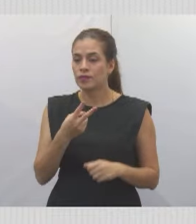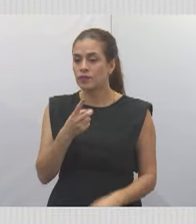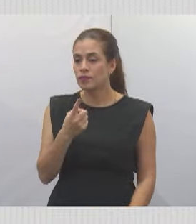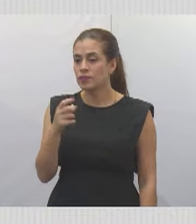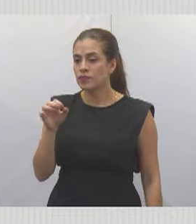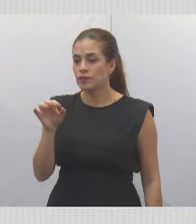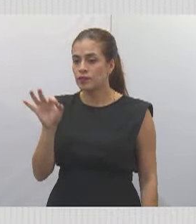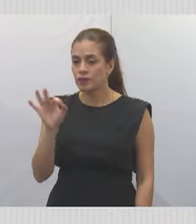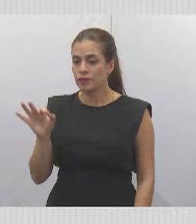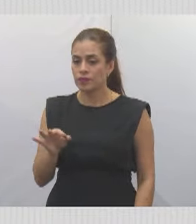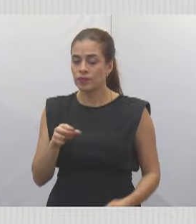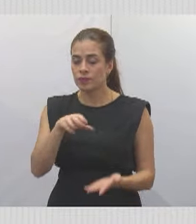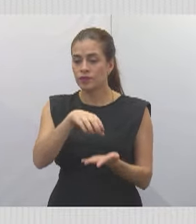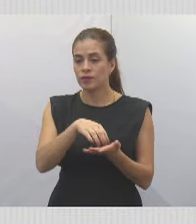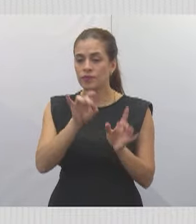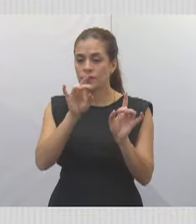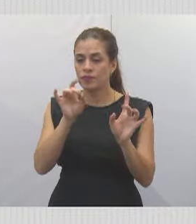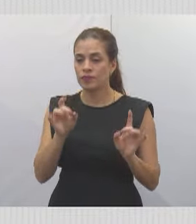odontologia.